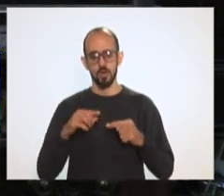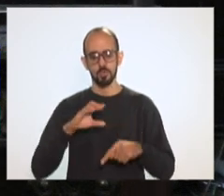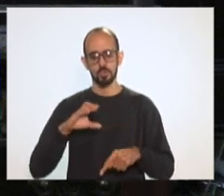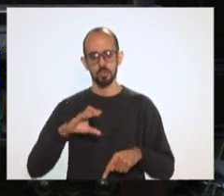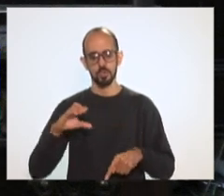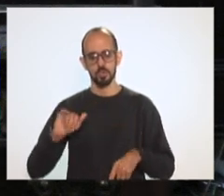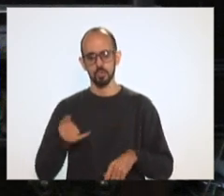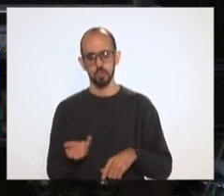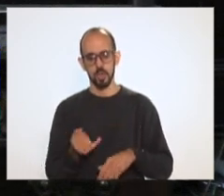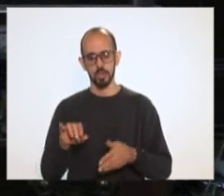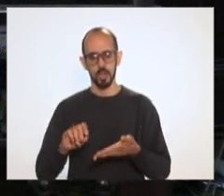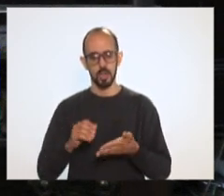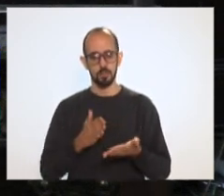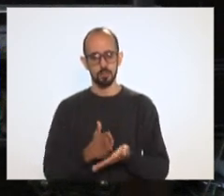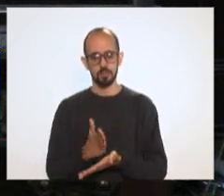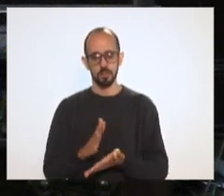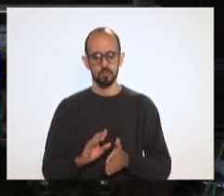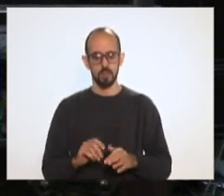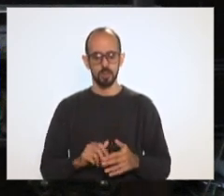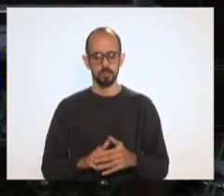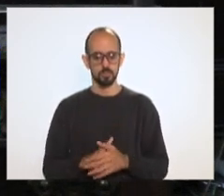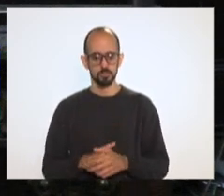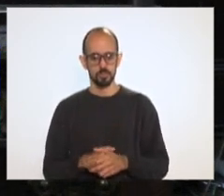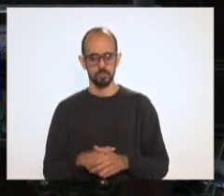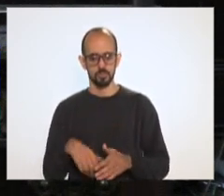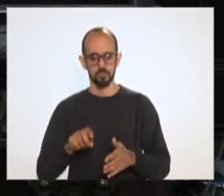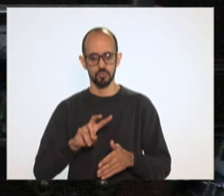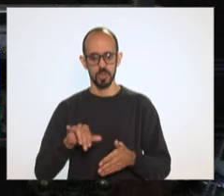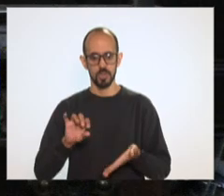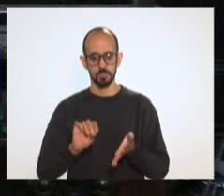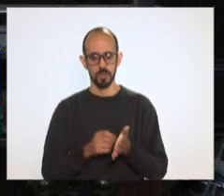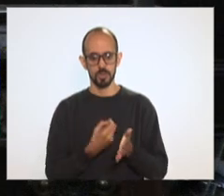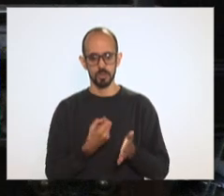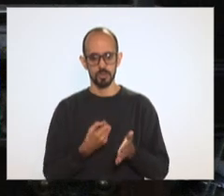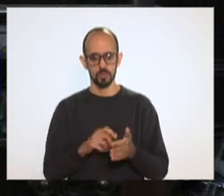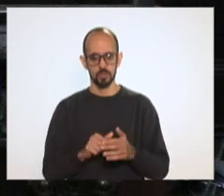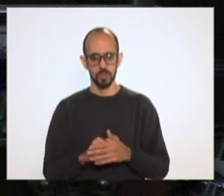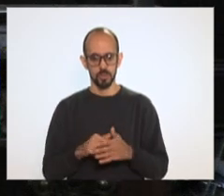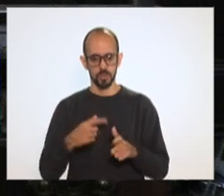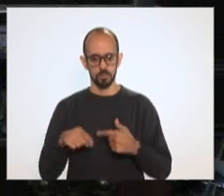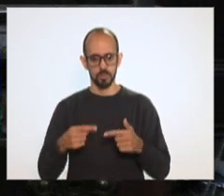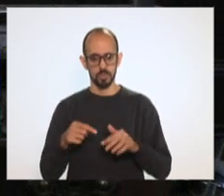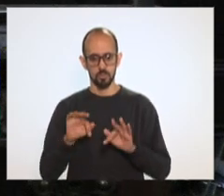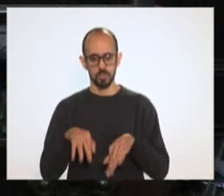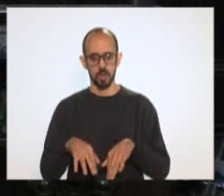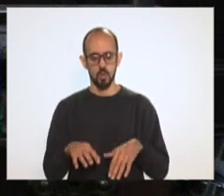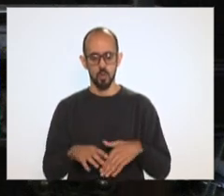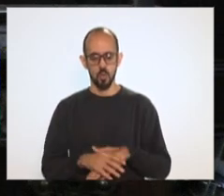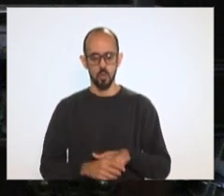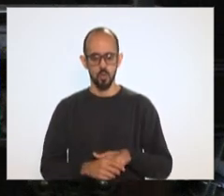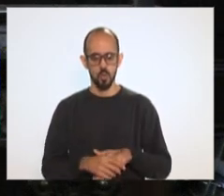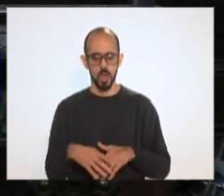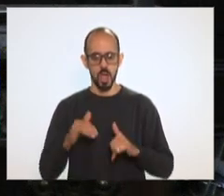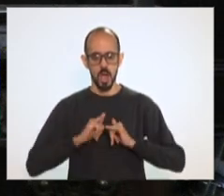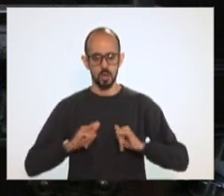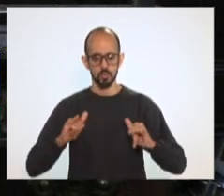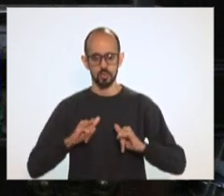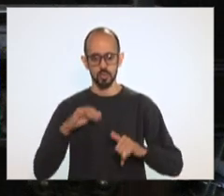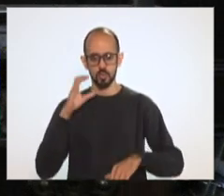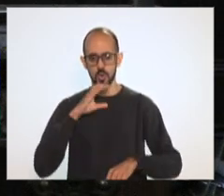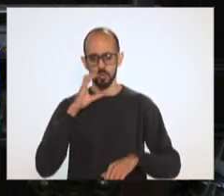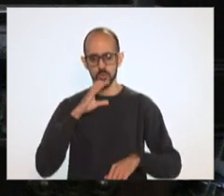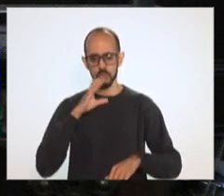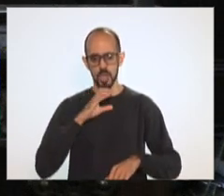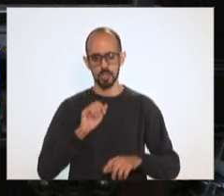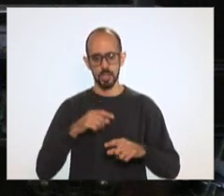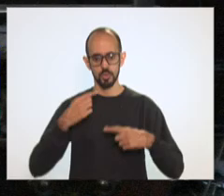senhores que aprovam para isso como estão aprovada vai autógrafo declaração de voto ao final por favor anuncio em regime de urgência em discussão